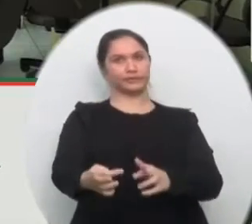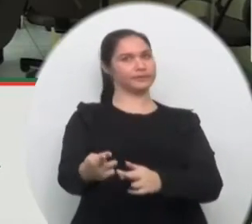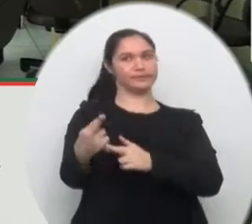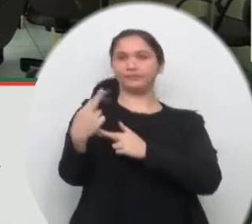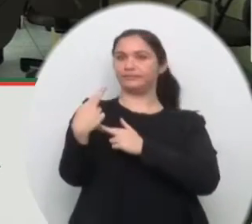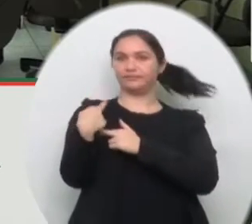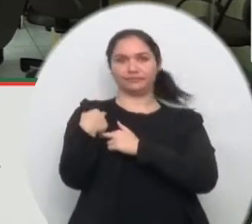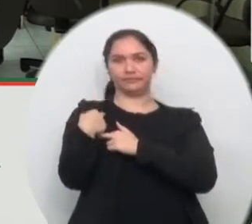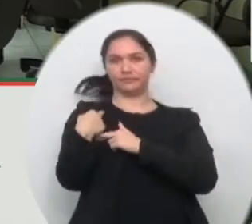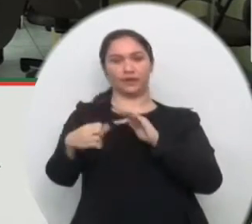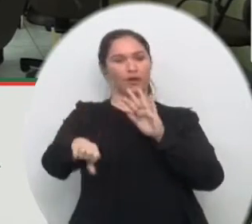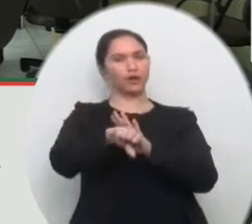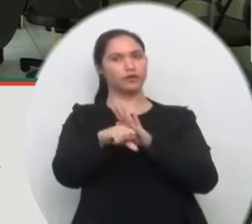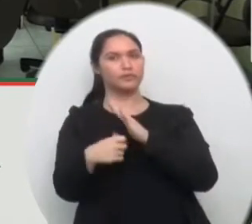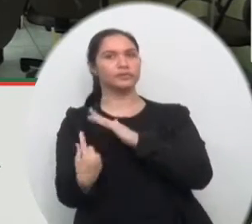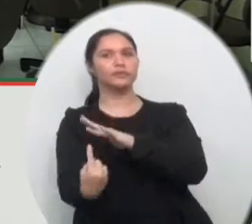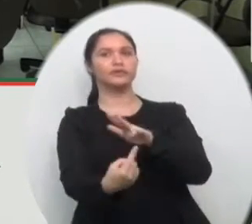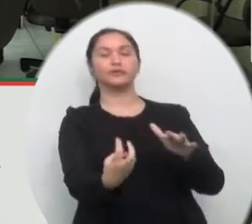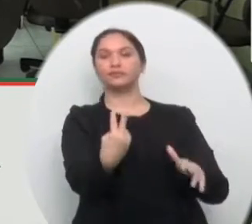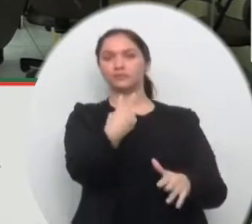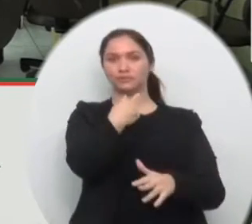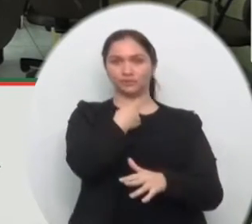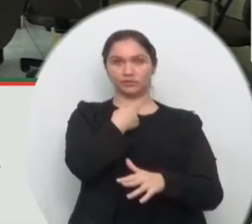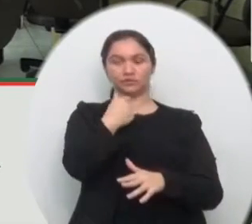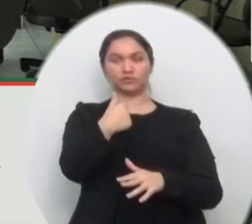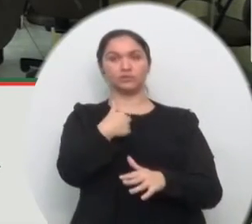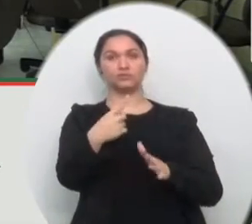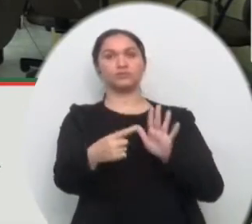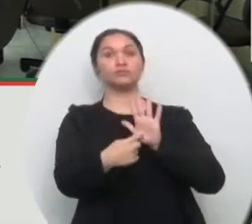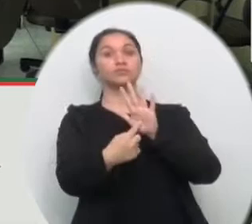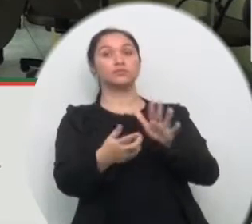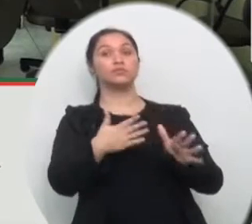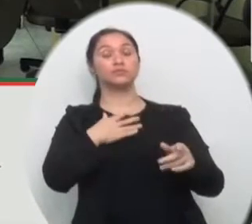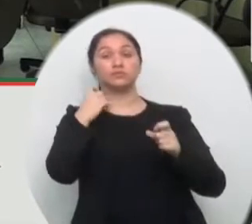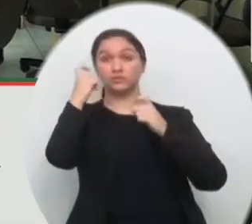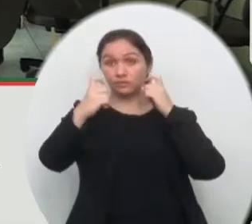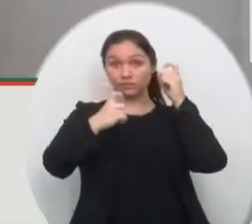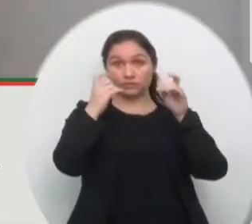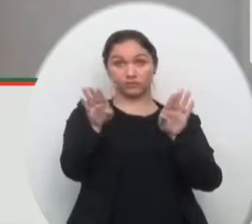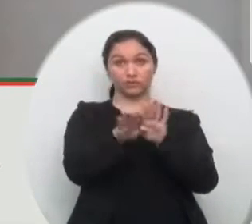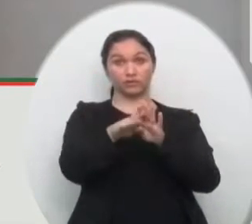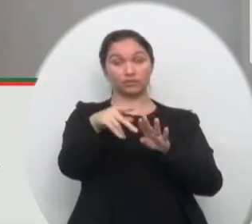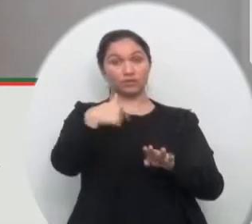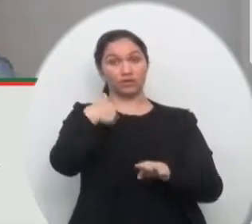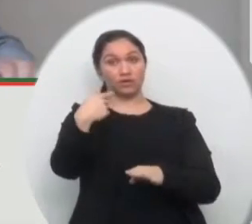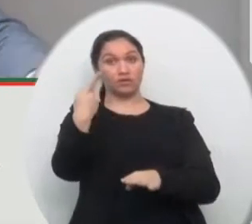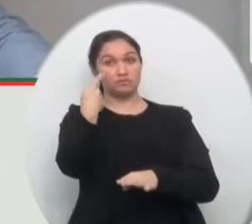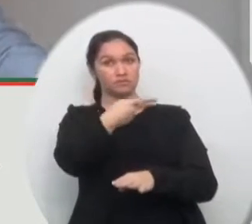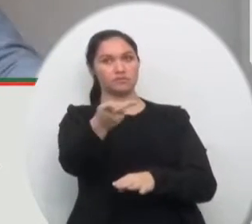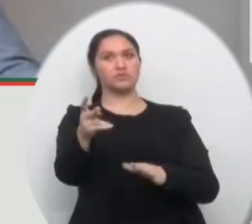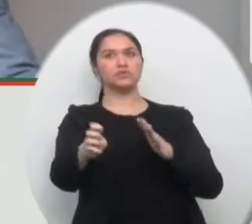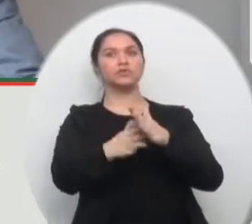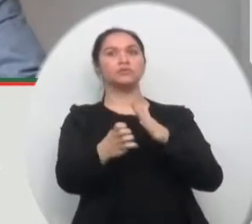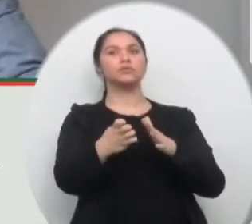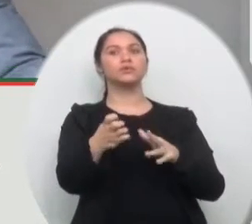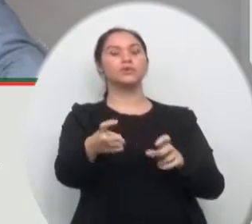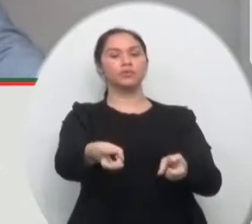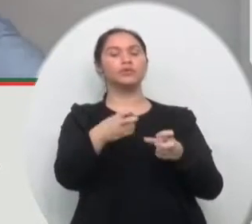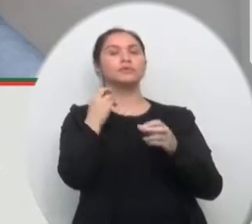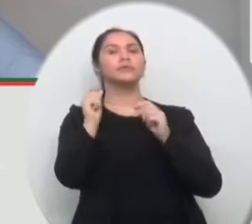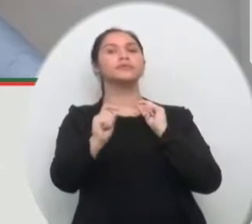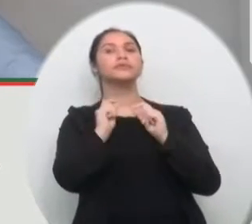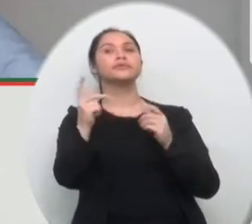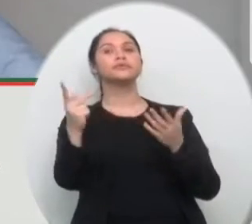pessoalmente a minha preocupação e, obviamente, as visitas para acompanhar o que está efetivamente acontecendo. Em outro viés,